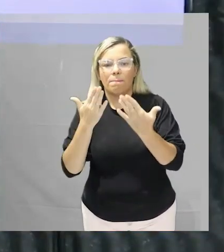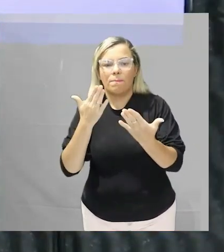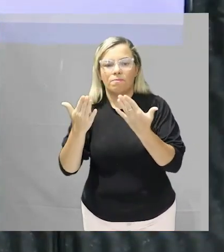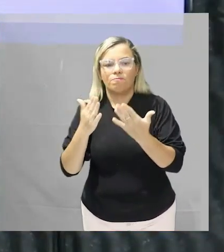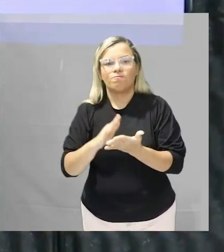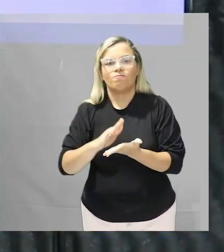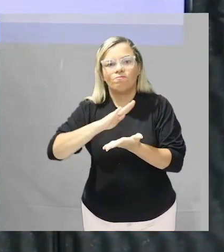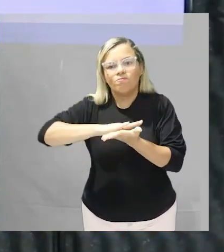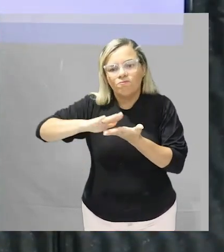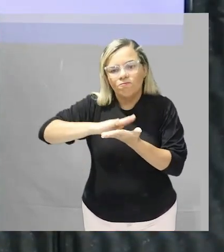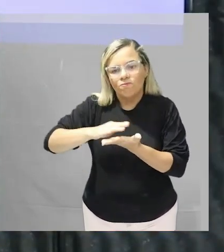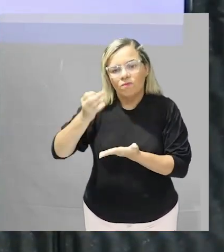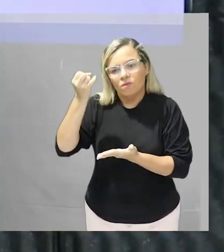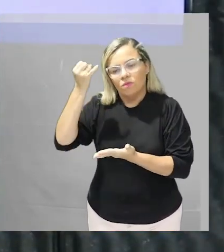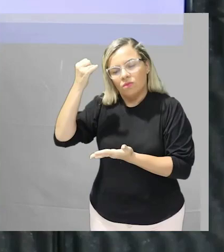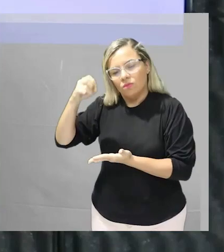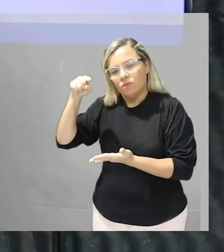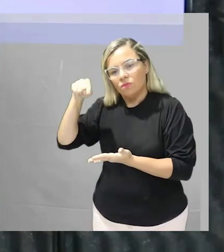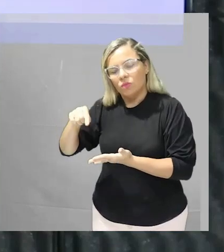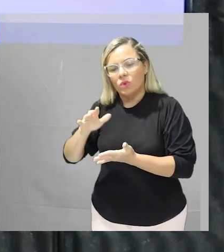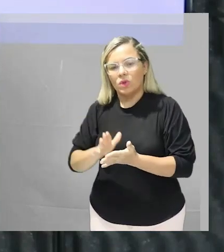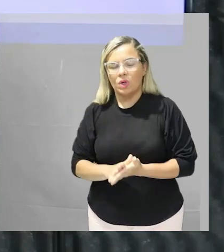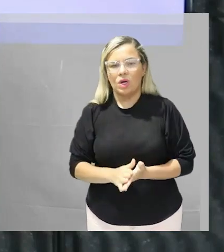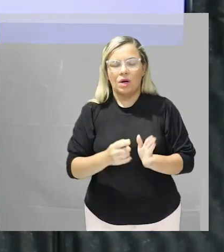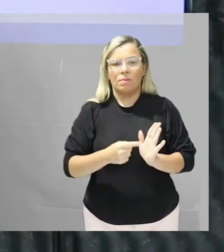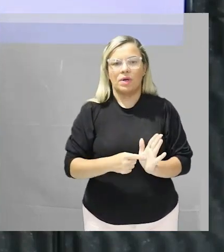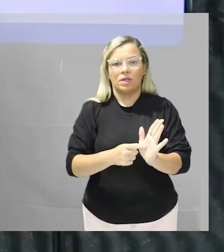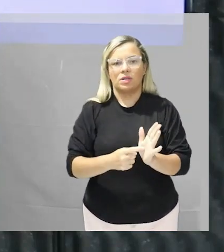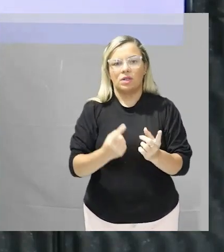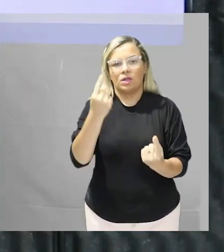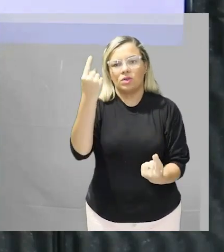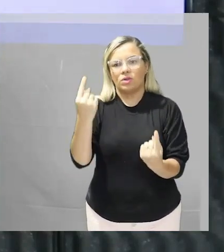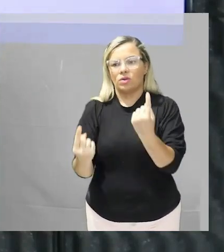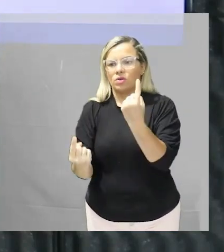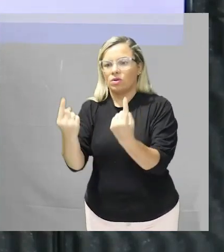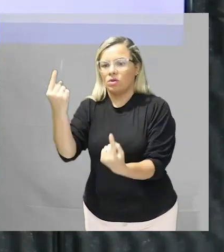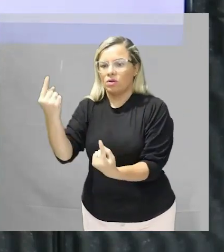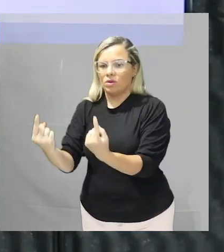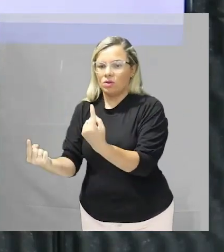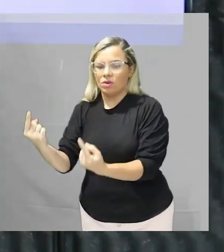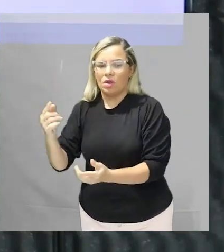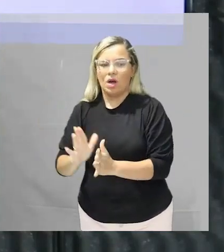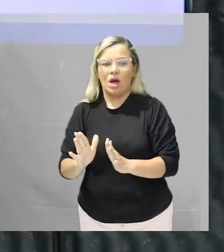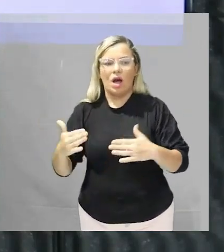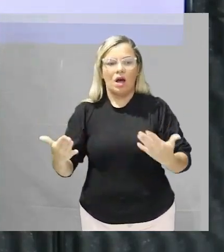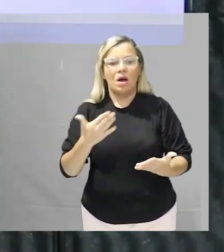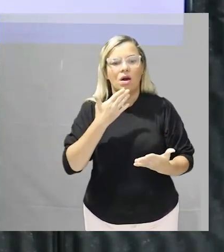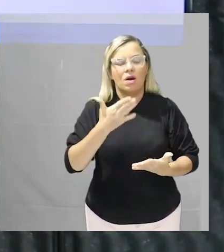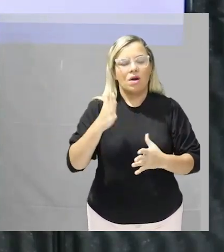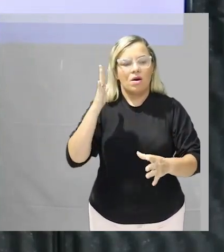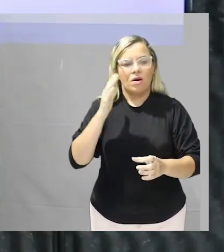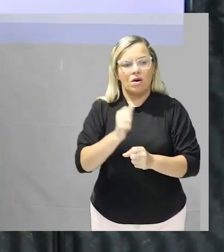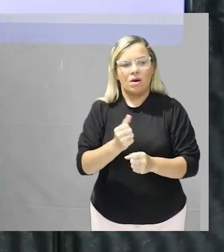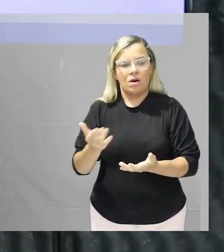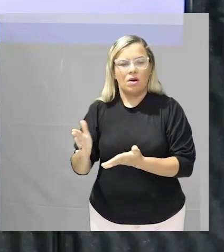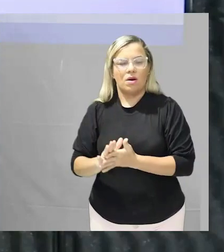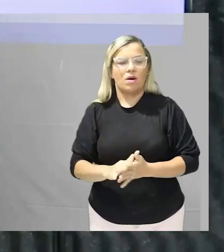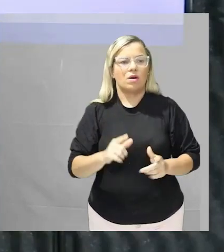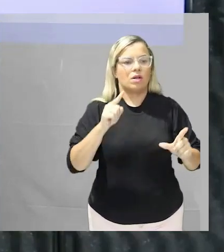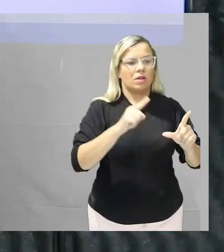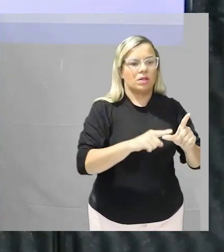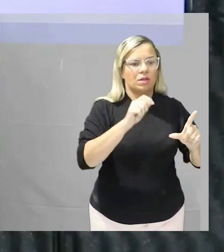como gasto ideal de acordo com o gráfico e aí tá sendo solicitado para calcular na letra